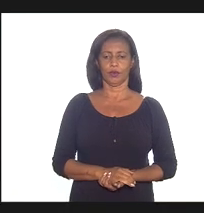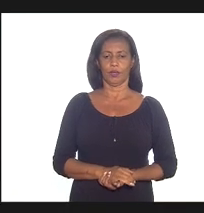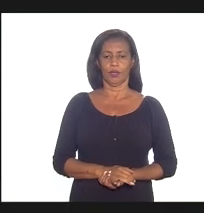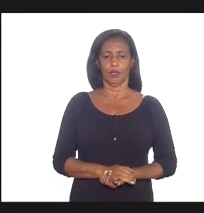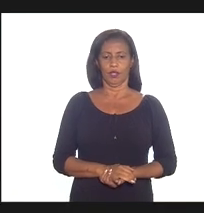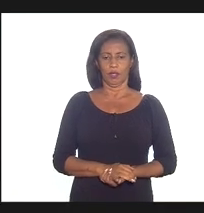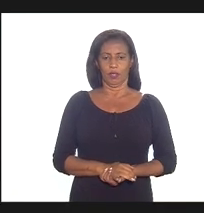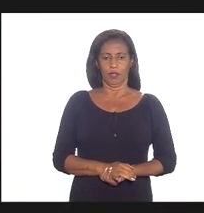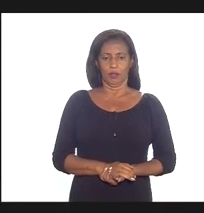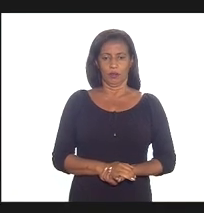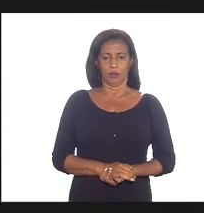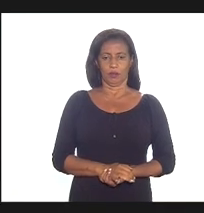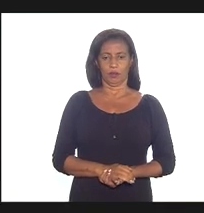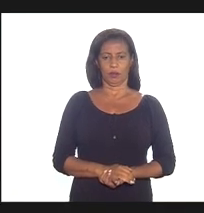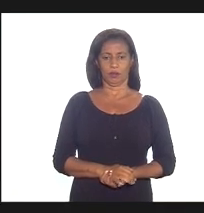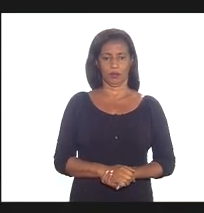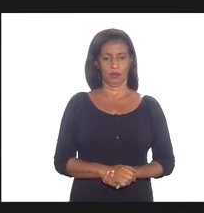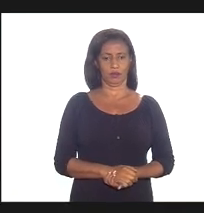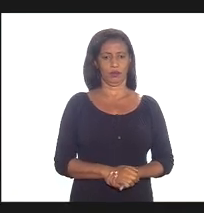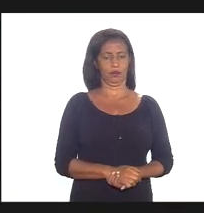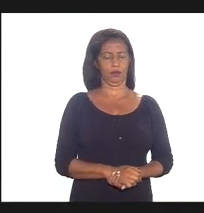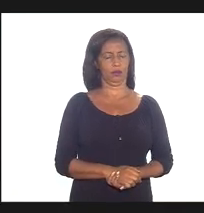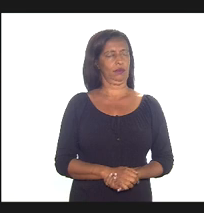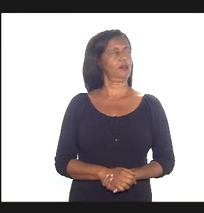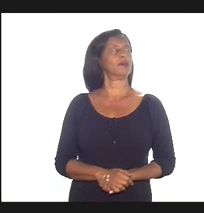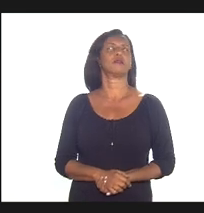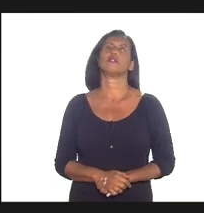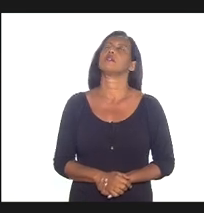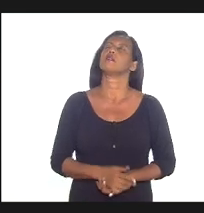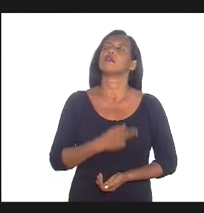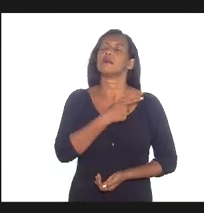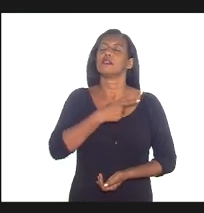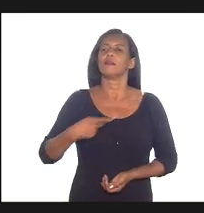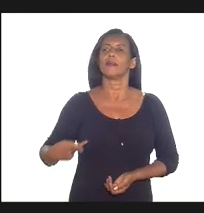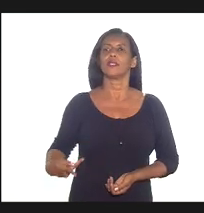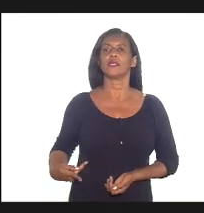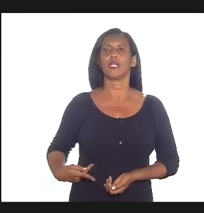Oi, presidente, Marta Rocha, deputados e deputadas.